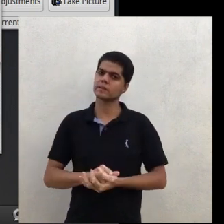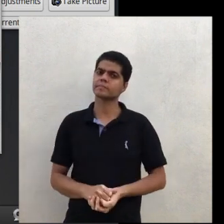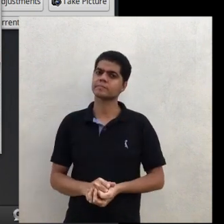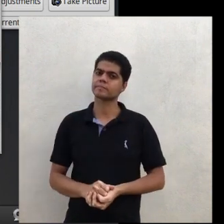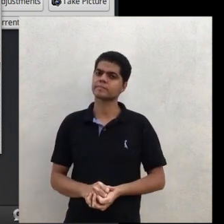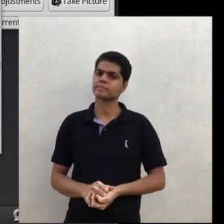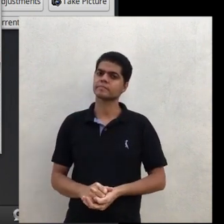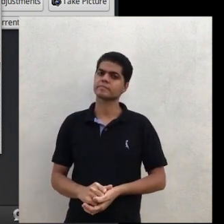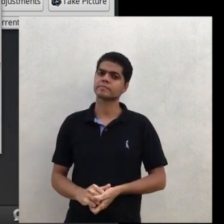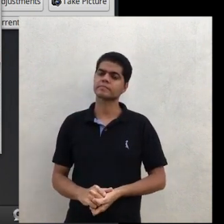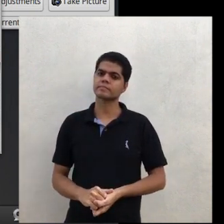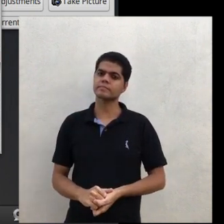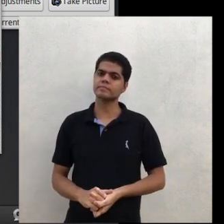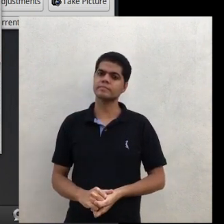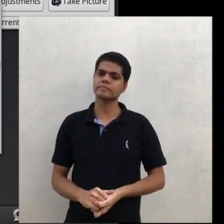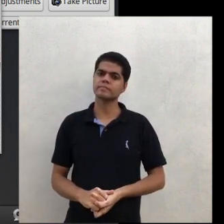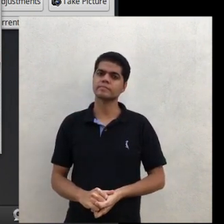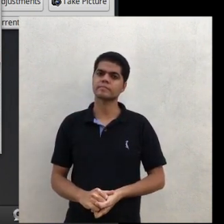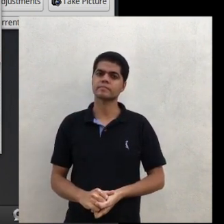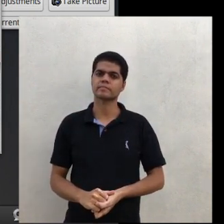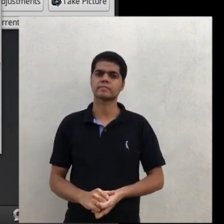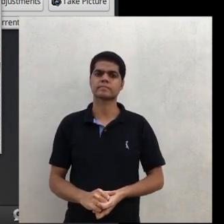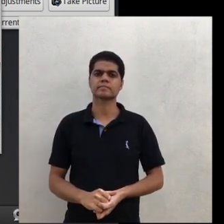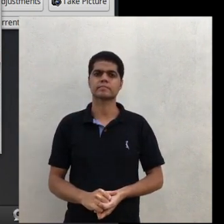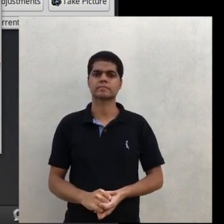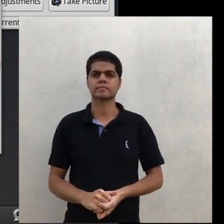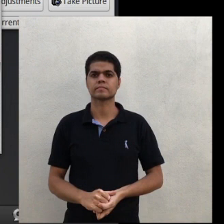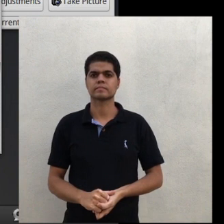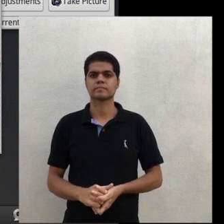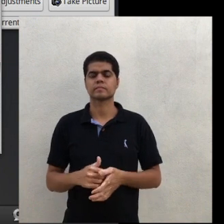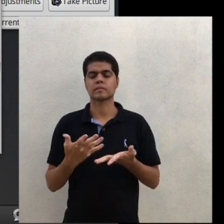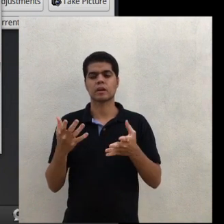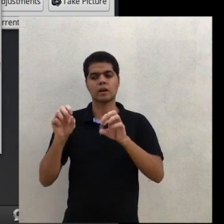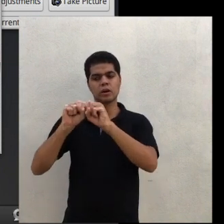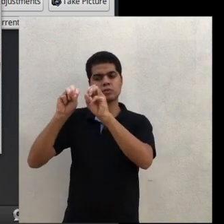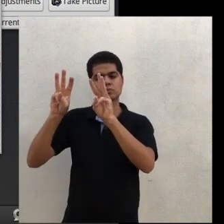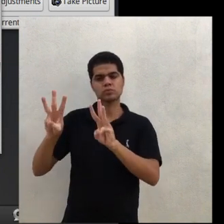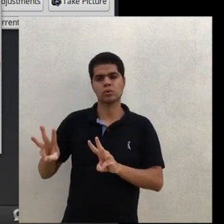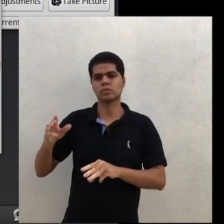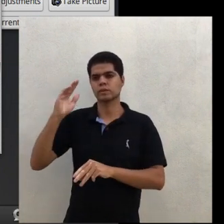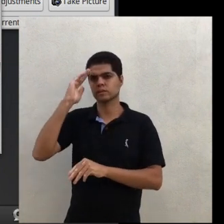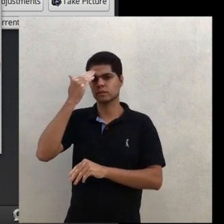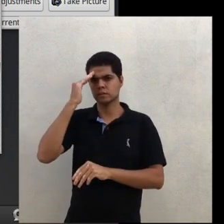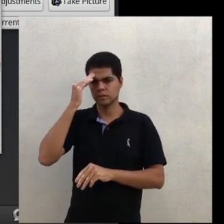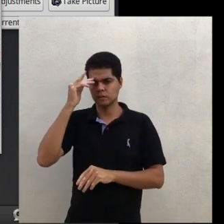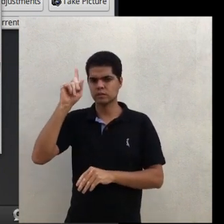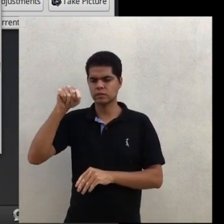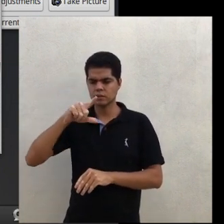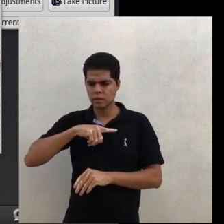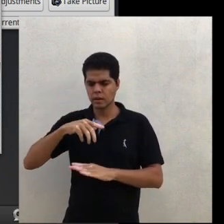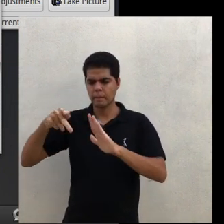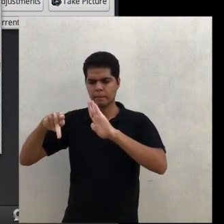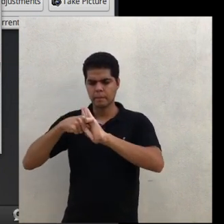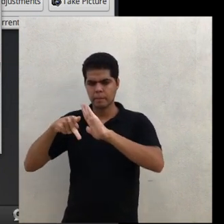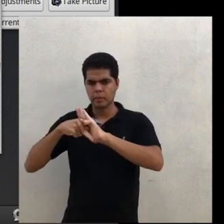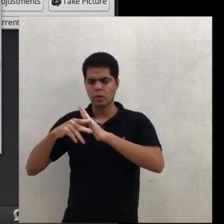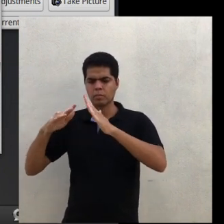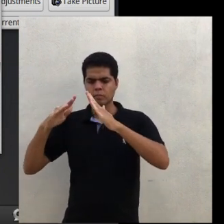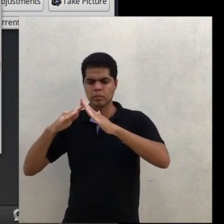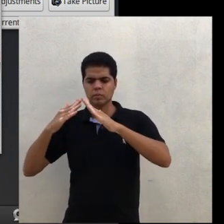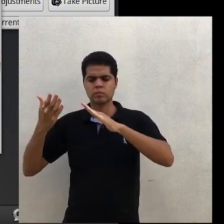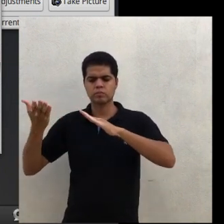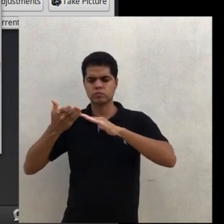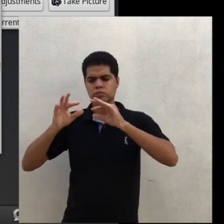já entende que é o triângulo debaixo dessa linha, né, que é a área debaixo